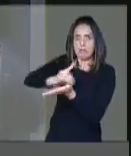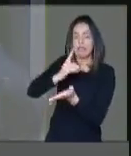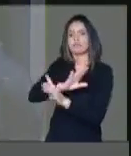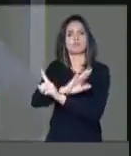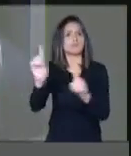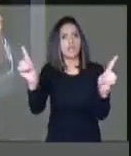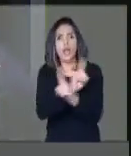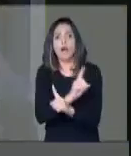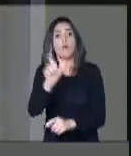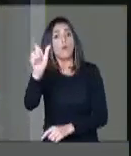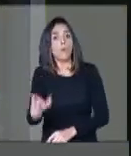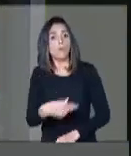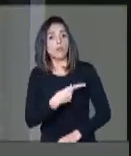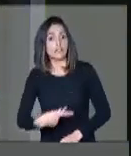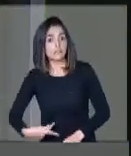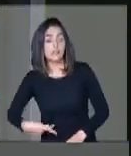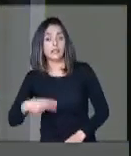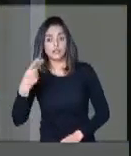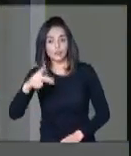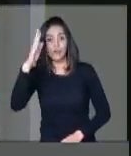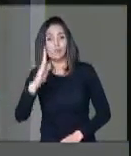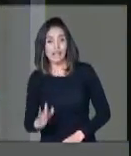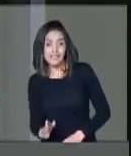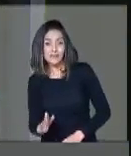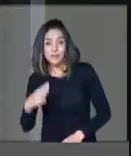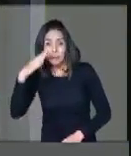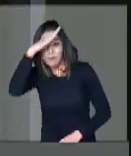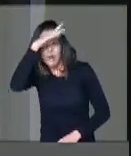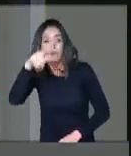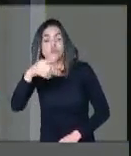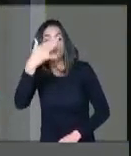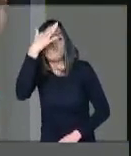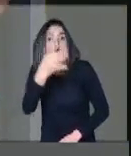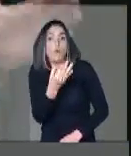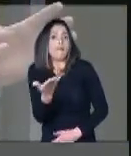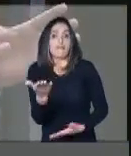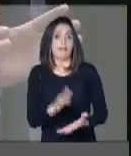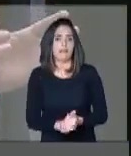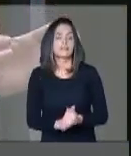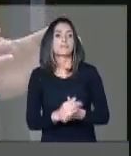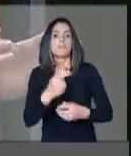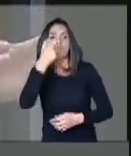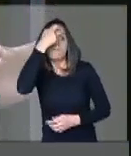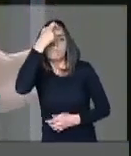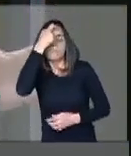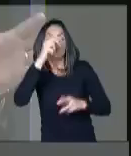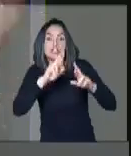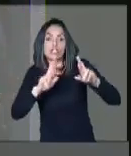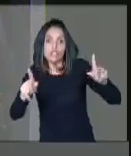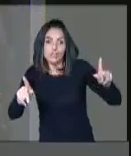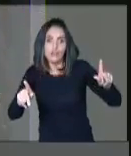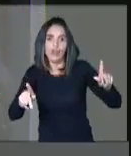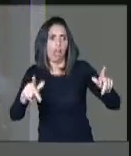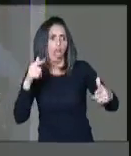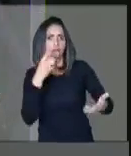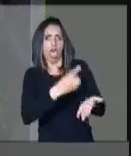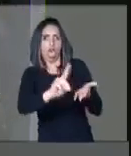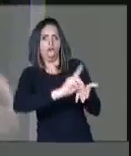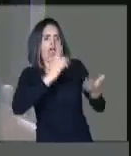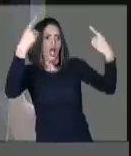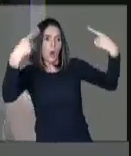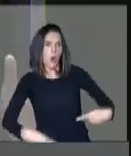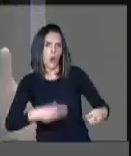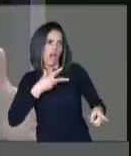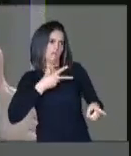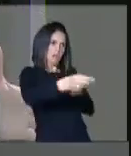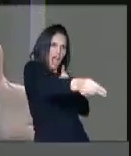E é isso que o presidente da República do Brasil não consegue entender, que quem pensa diferente não é um inimigo a